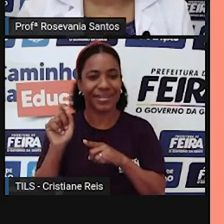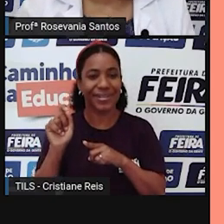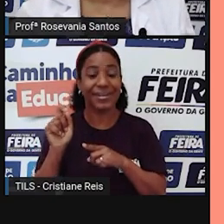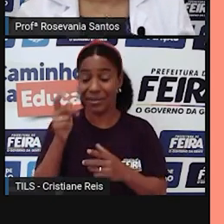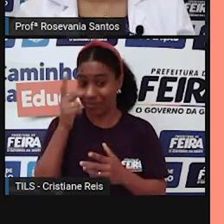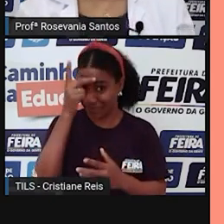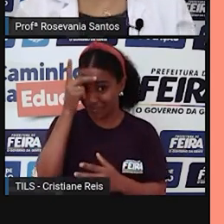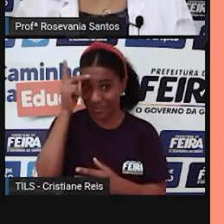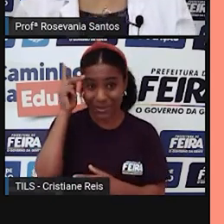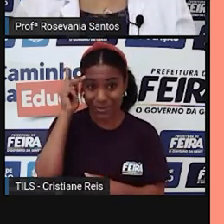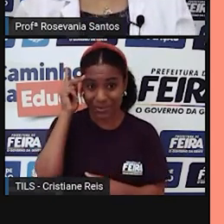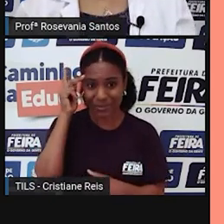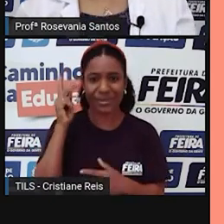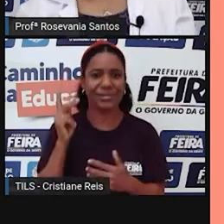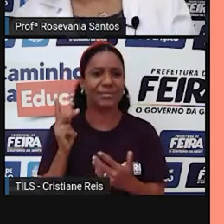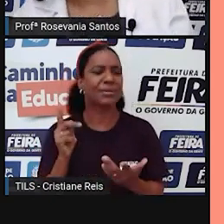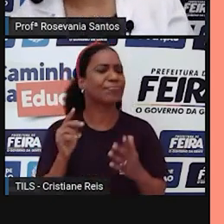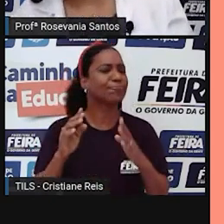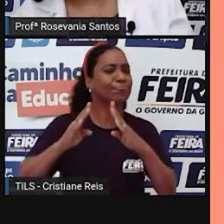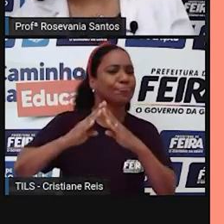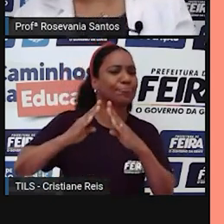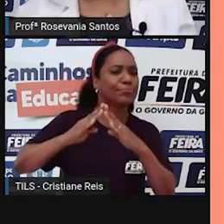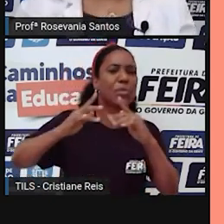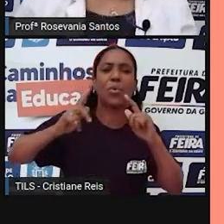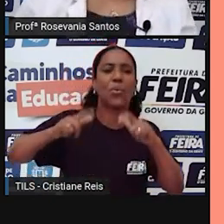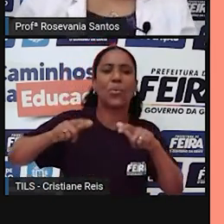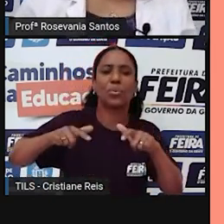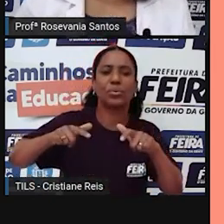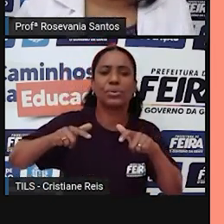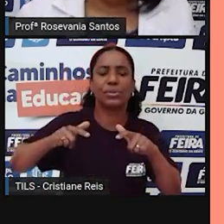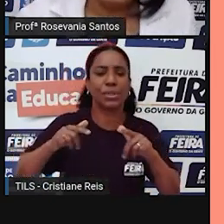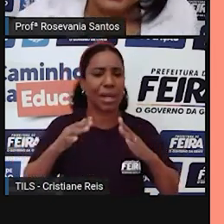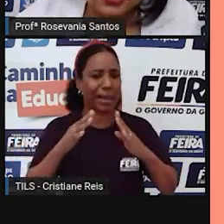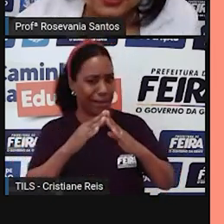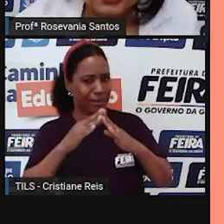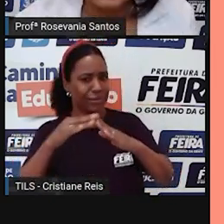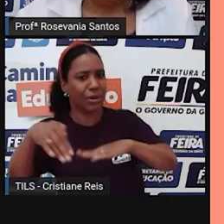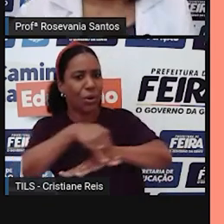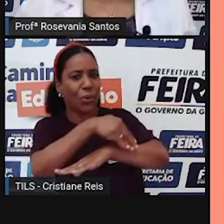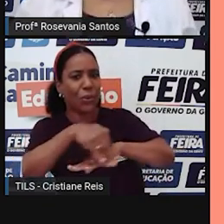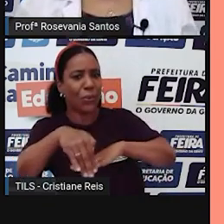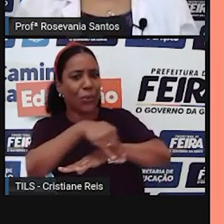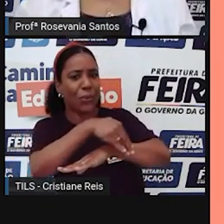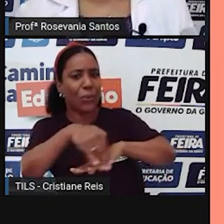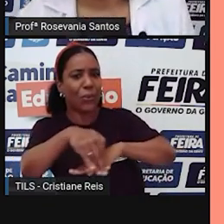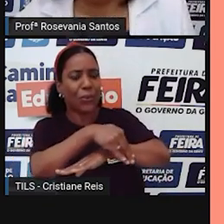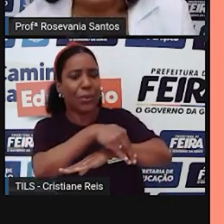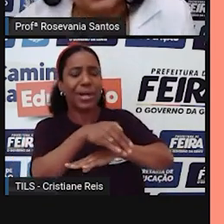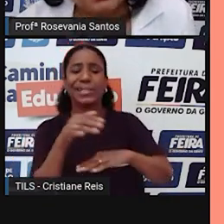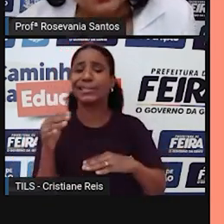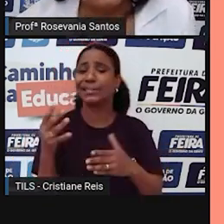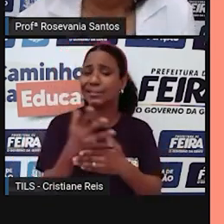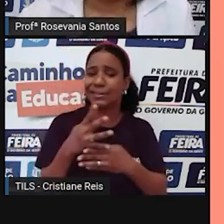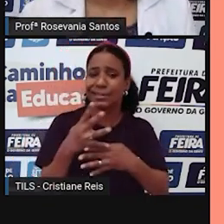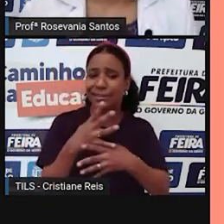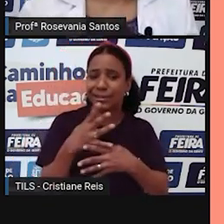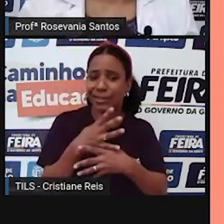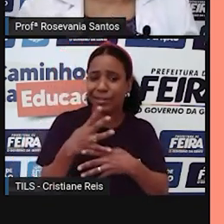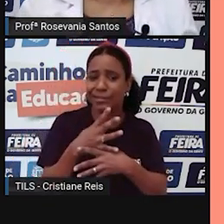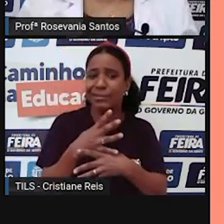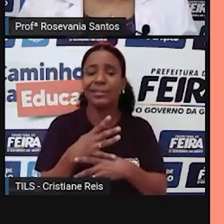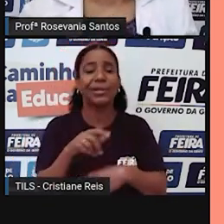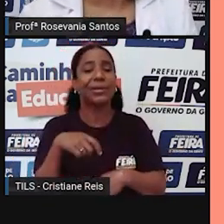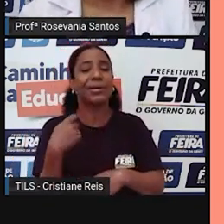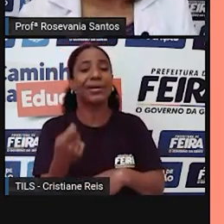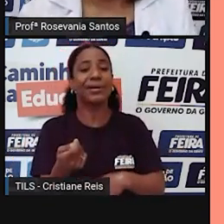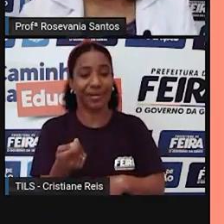pessoas pergunta assim: onde você mora? Qual o seu endereço, né? Em que cidade você mora?